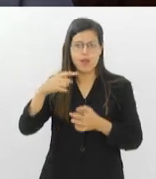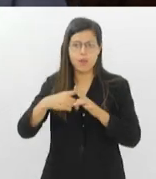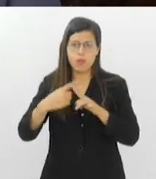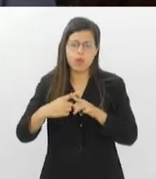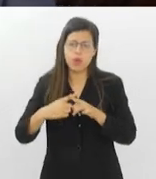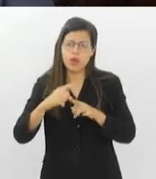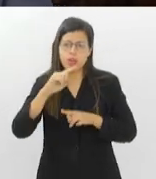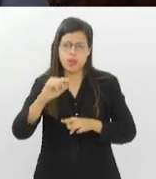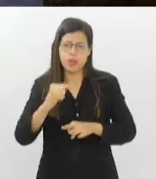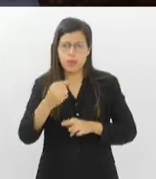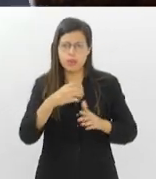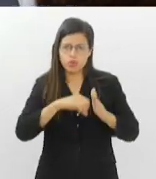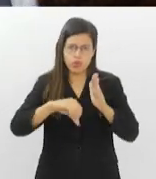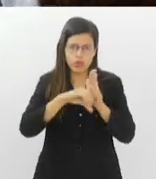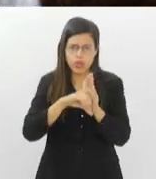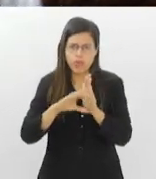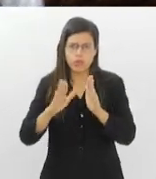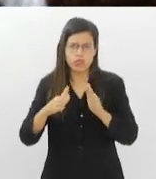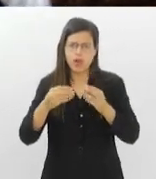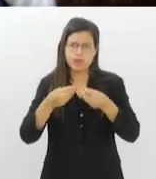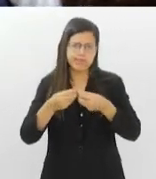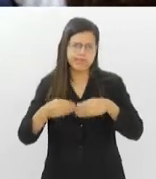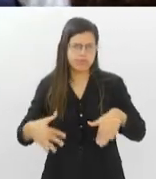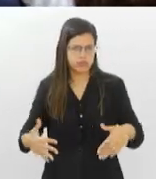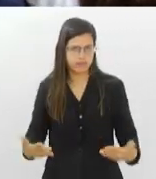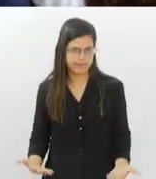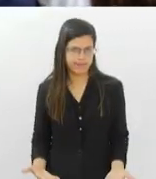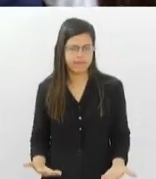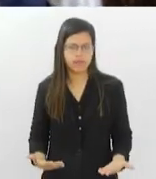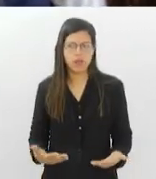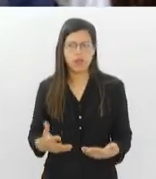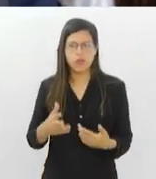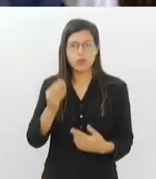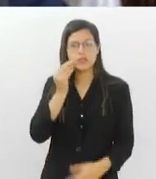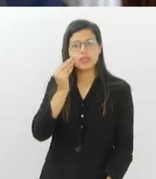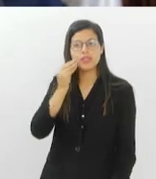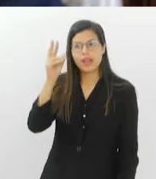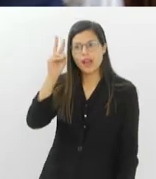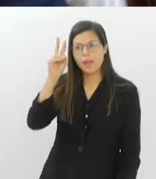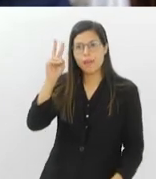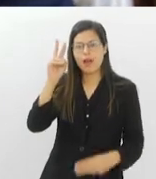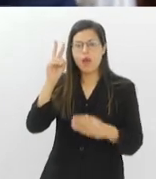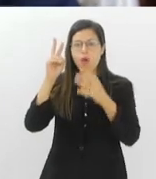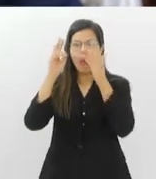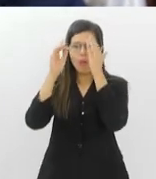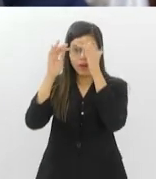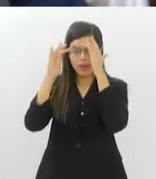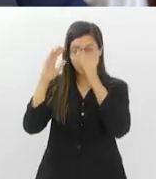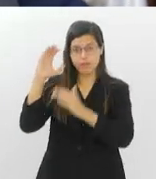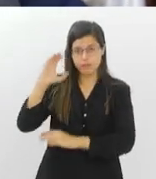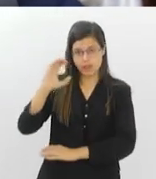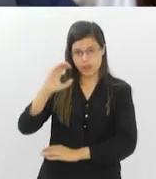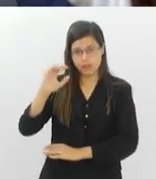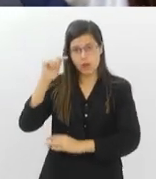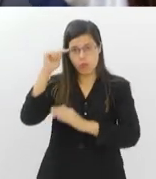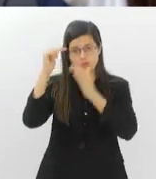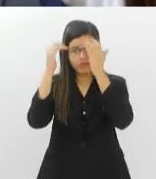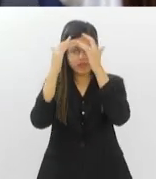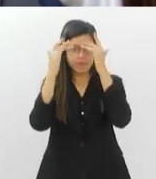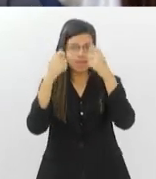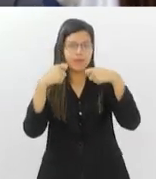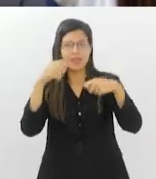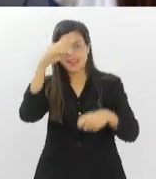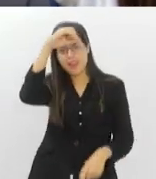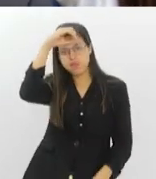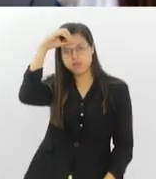já está estabelecida, o dano já foi feito. O que eu tentei lembrar aqui como neurocientista é que esse cérebro precisa da inocência.